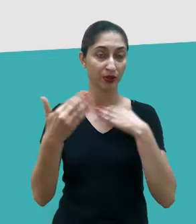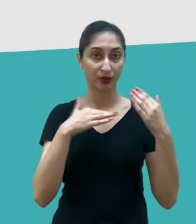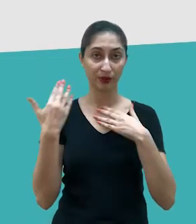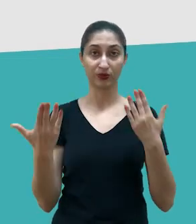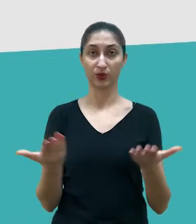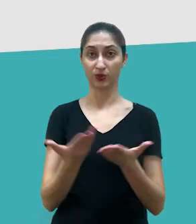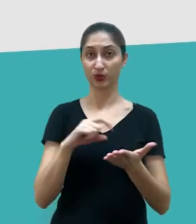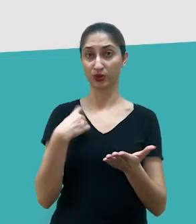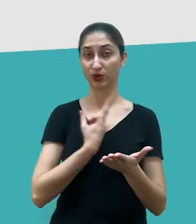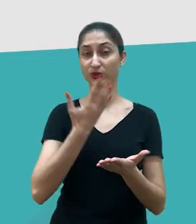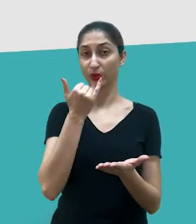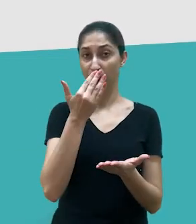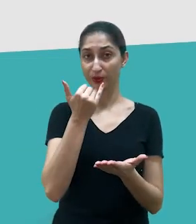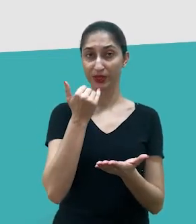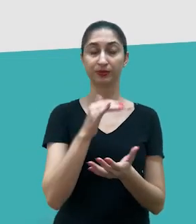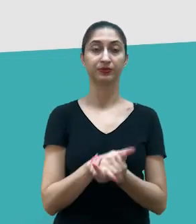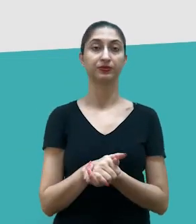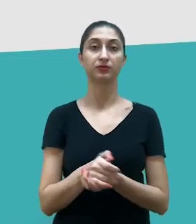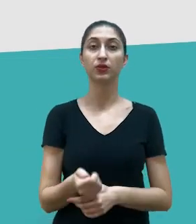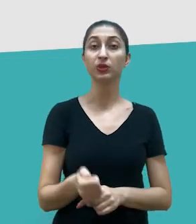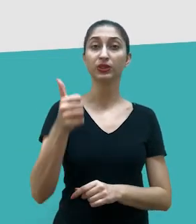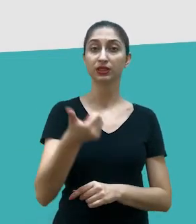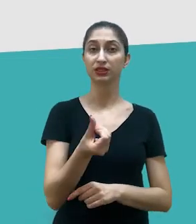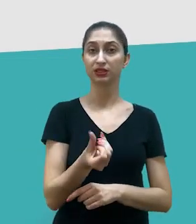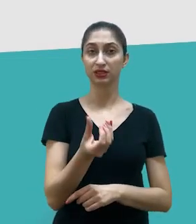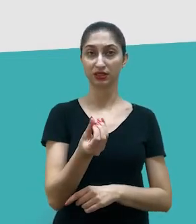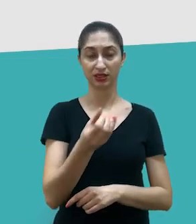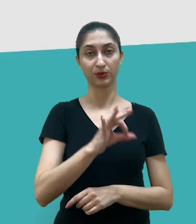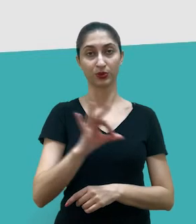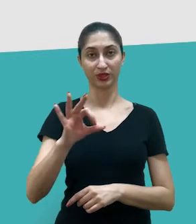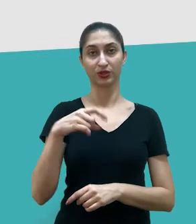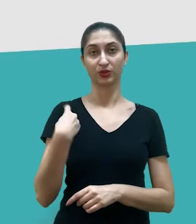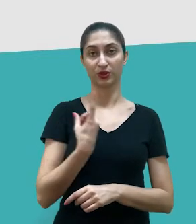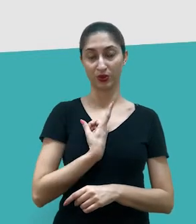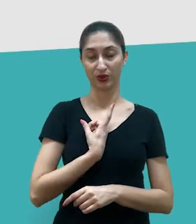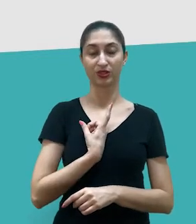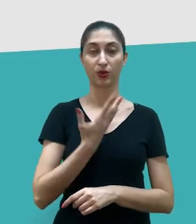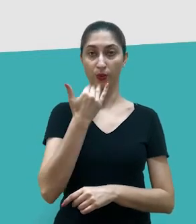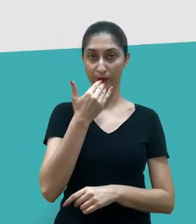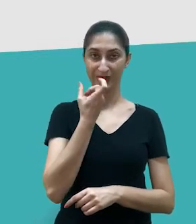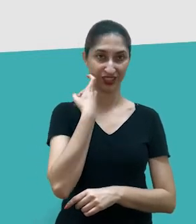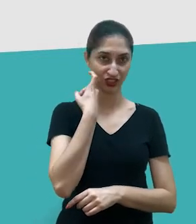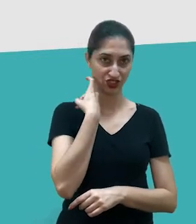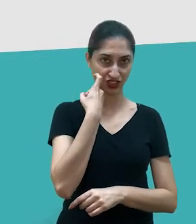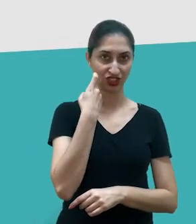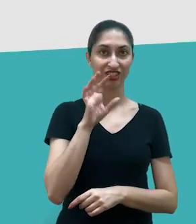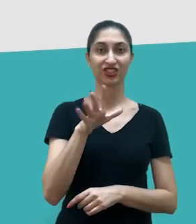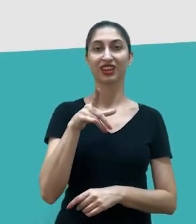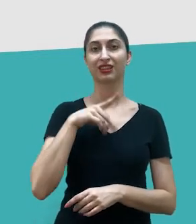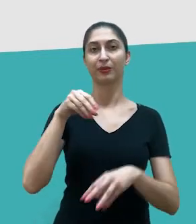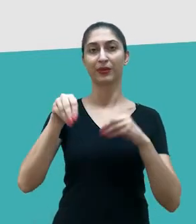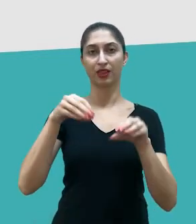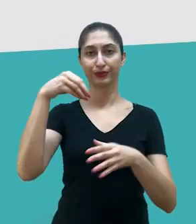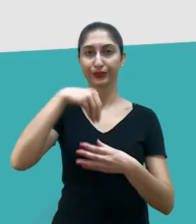gente come quase 60% dos peixes que nós comemos já são com polímero de